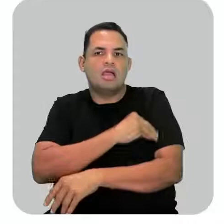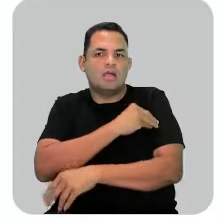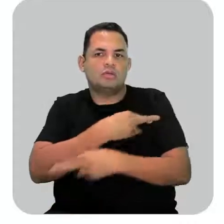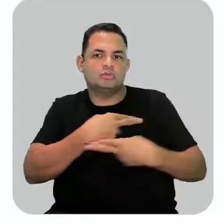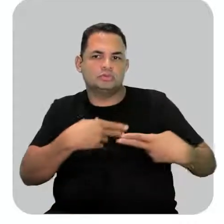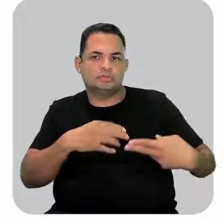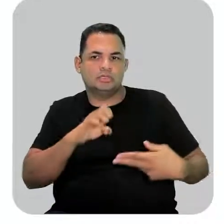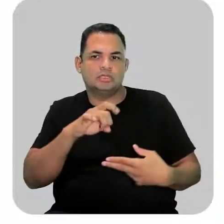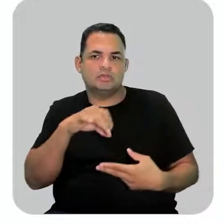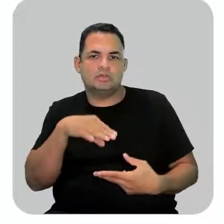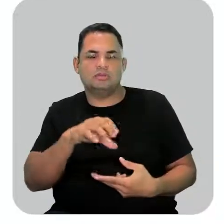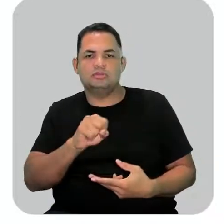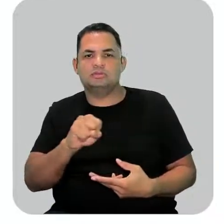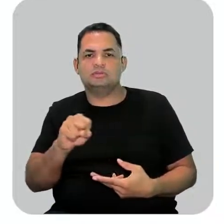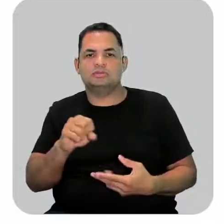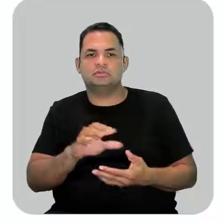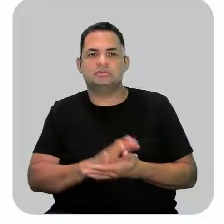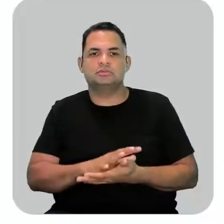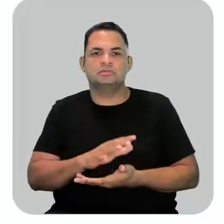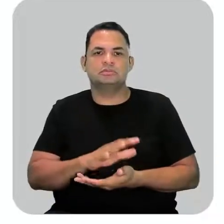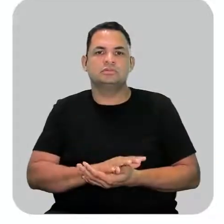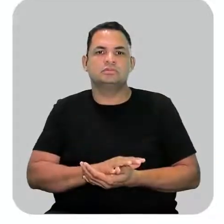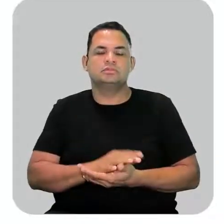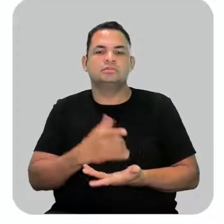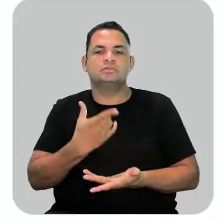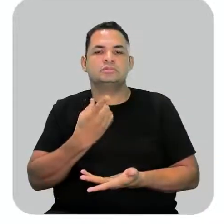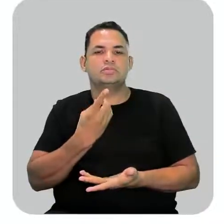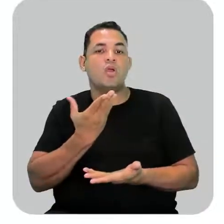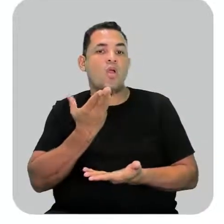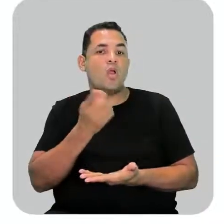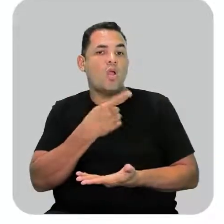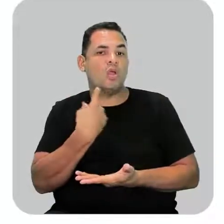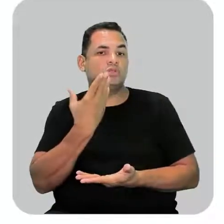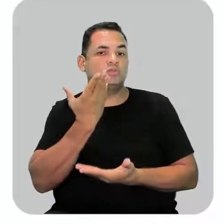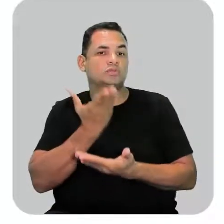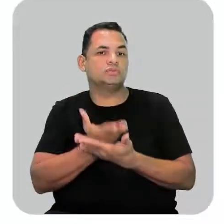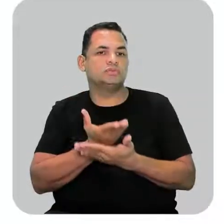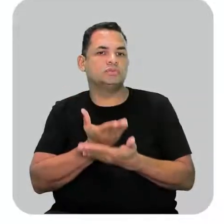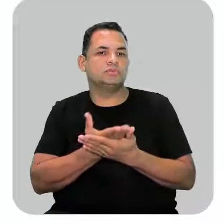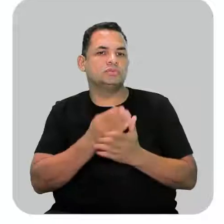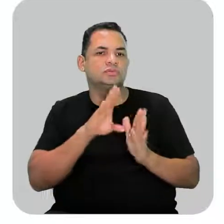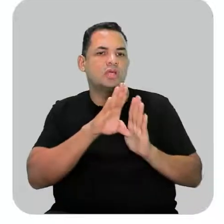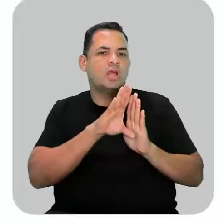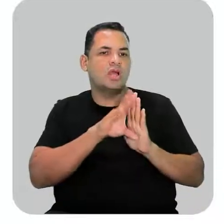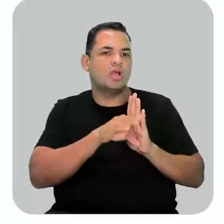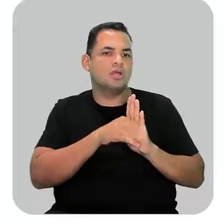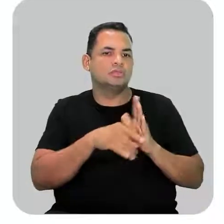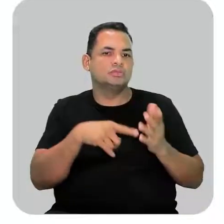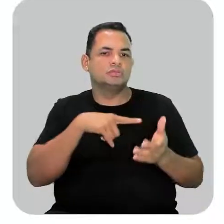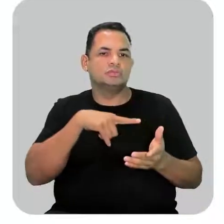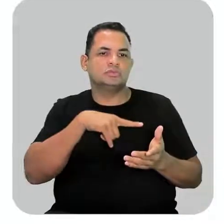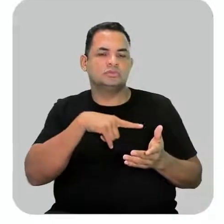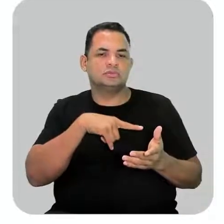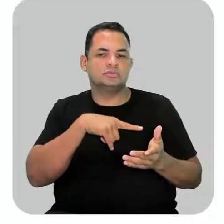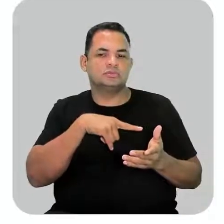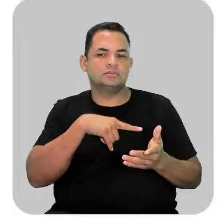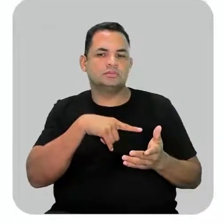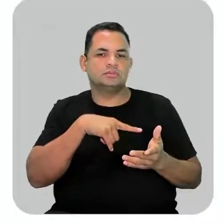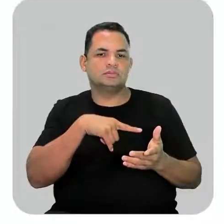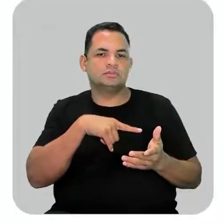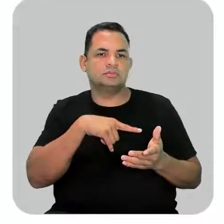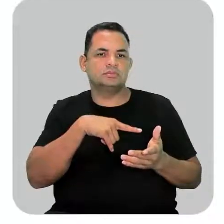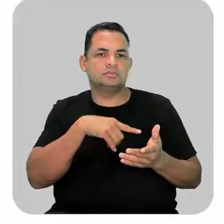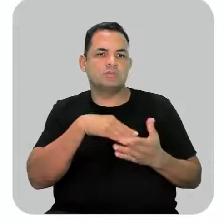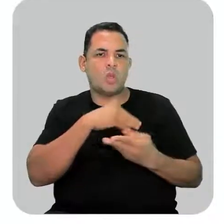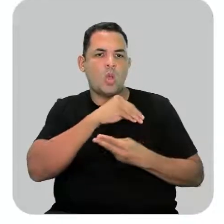e enóis. Os álcools a gente viu que como conceito nós temos que é